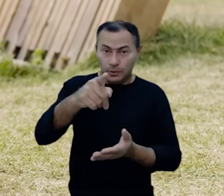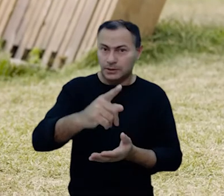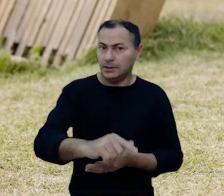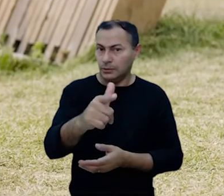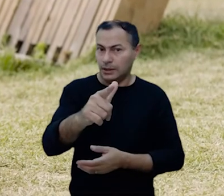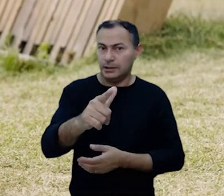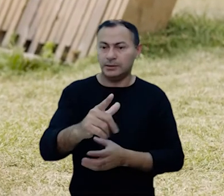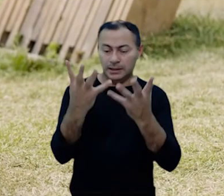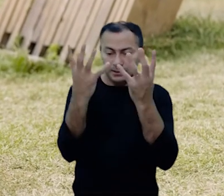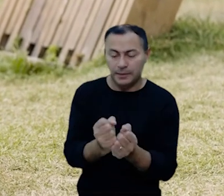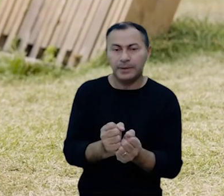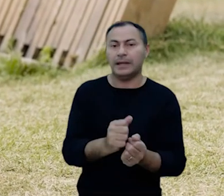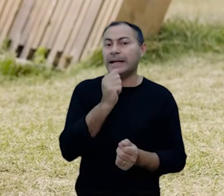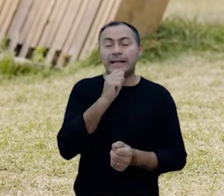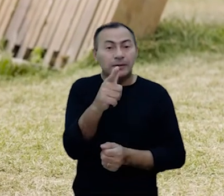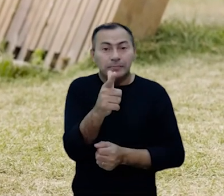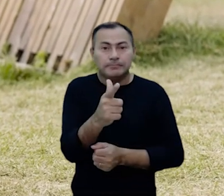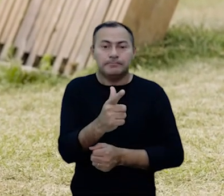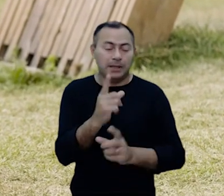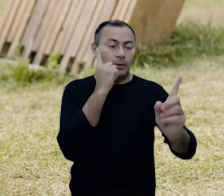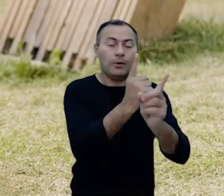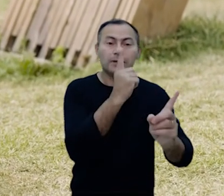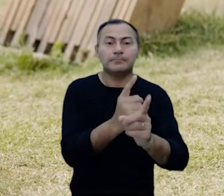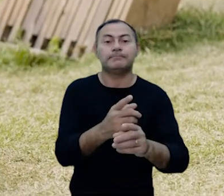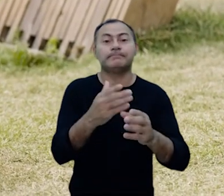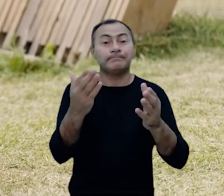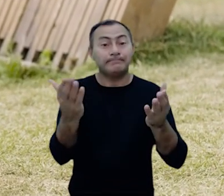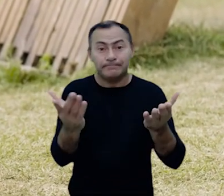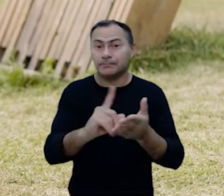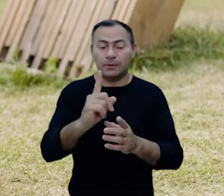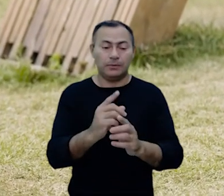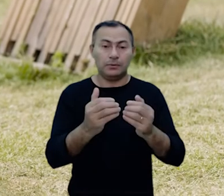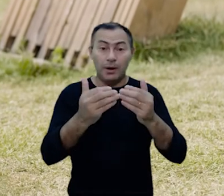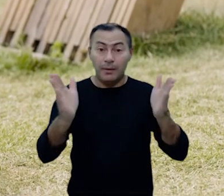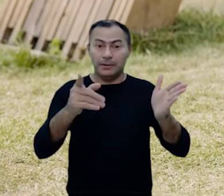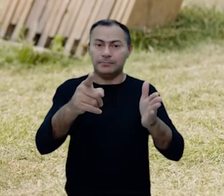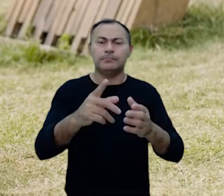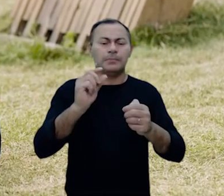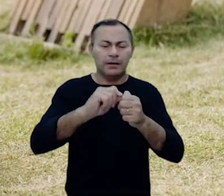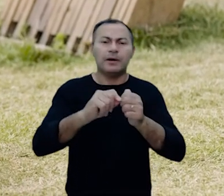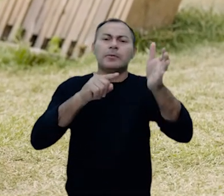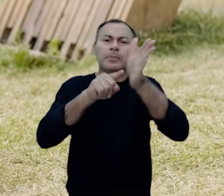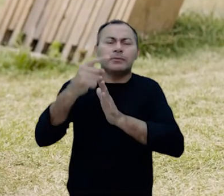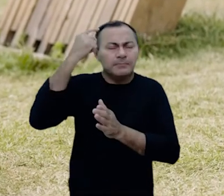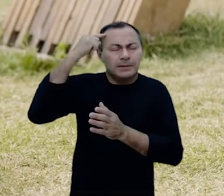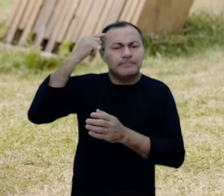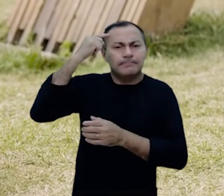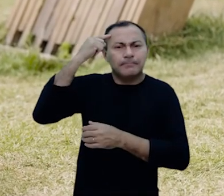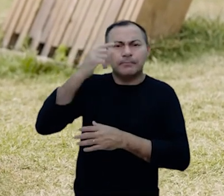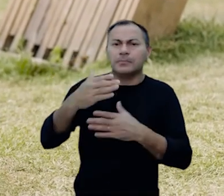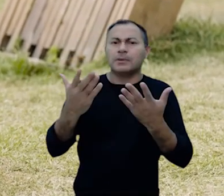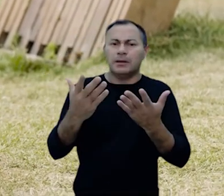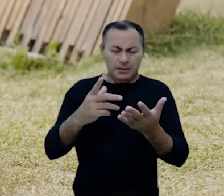se você não tem recebido e se você não está encontrando se isto não se abre para você faça essa pergunta